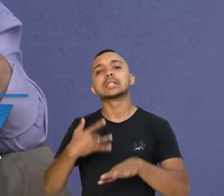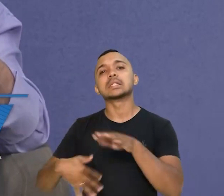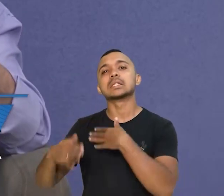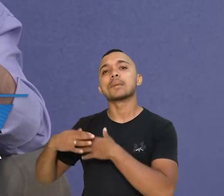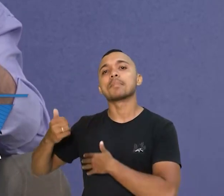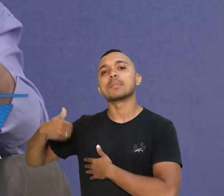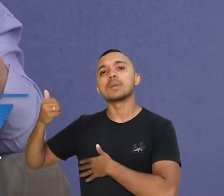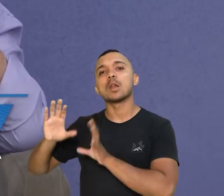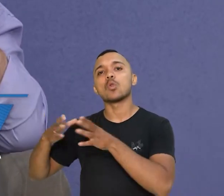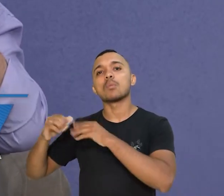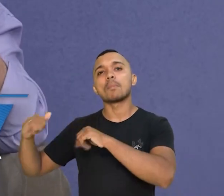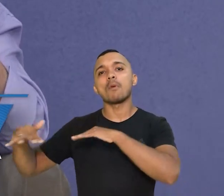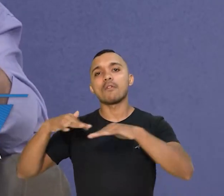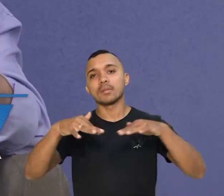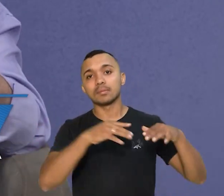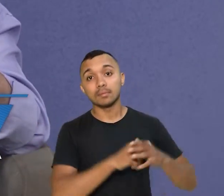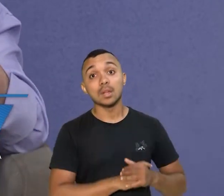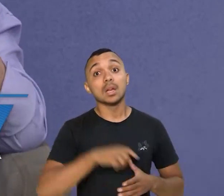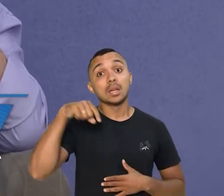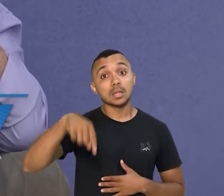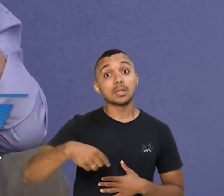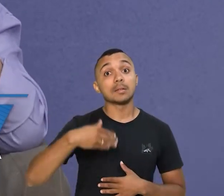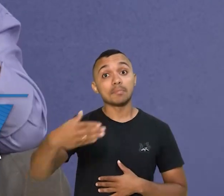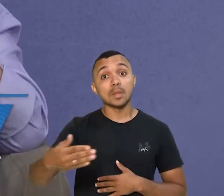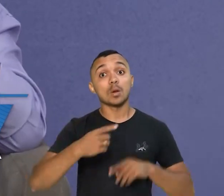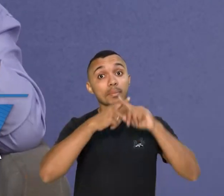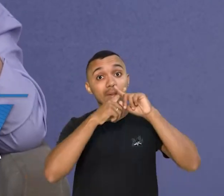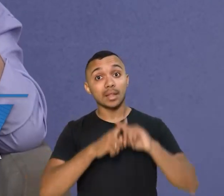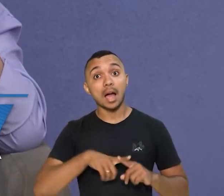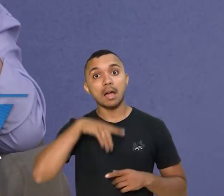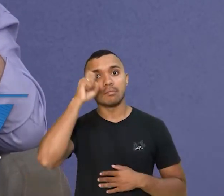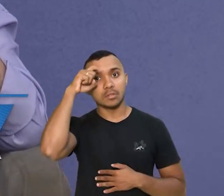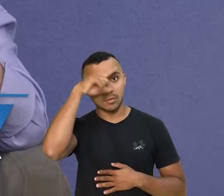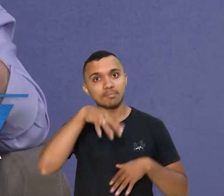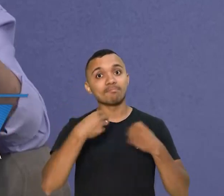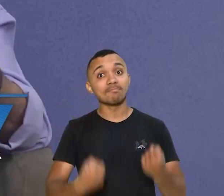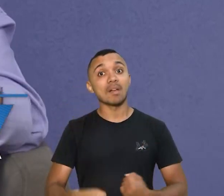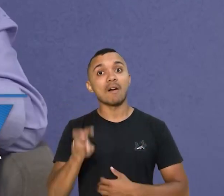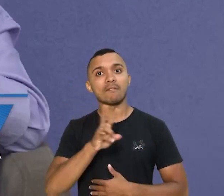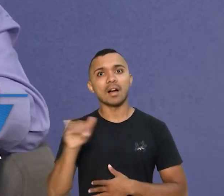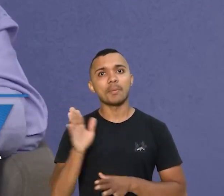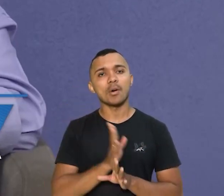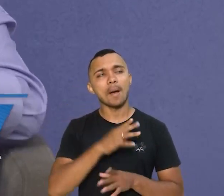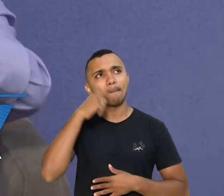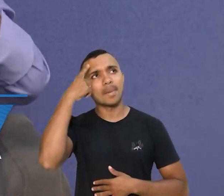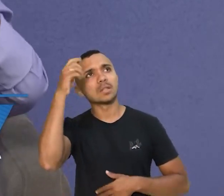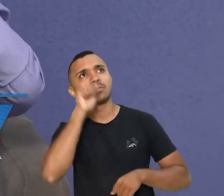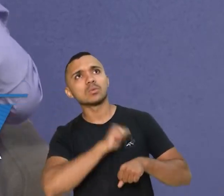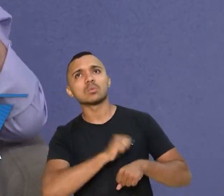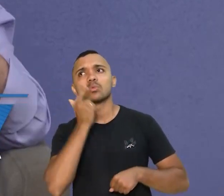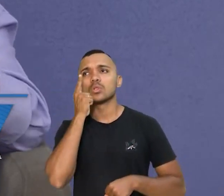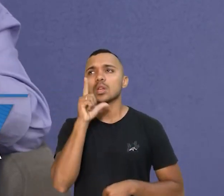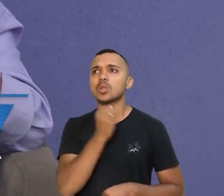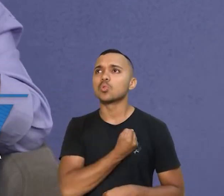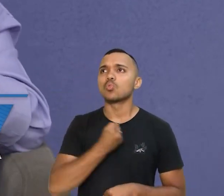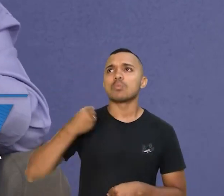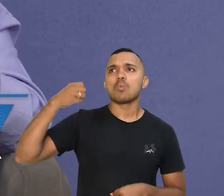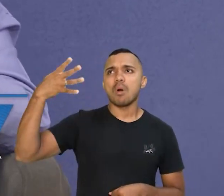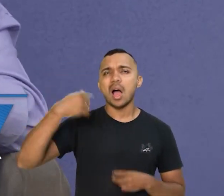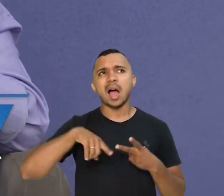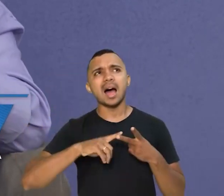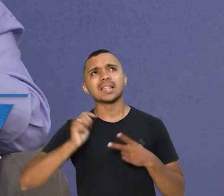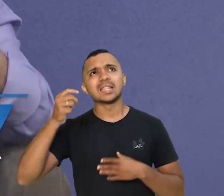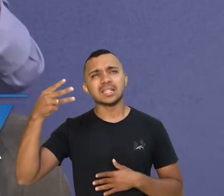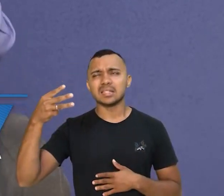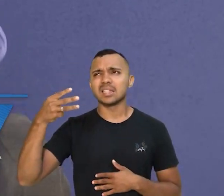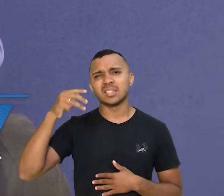eu digo, esse campeonato é um campeonato difícil, muito competitivo, né? Porque todo mundo pensando que o Fortaleza pode ficar em quarto, acho difícil ele repetir a